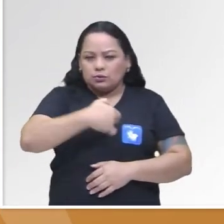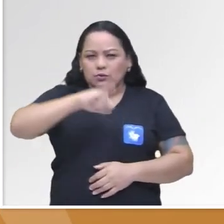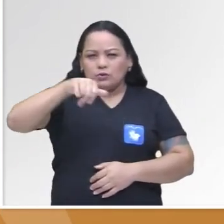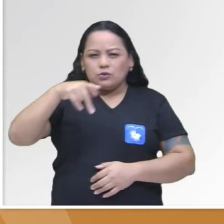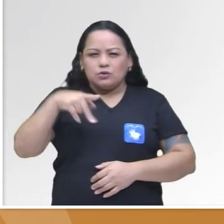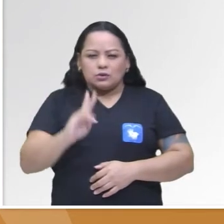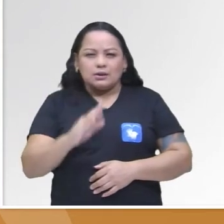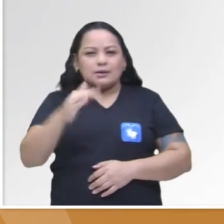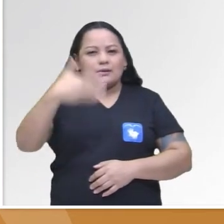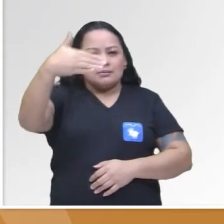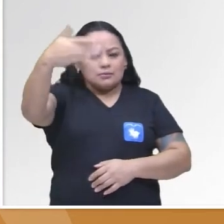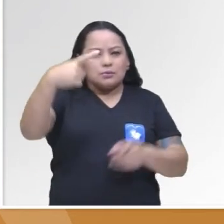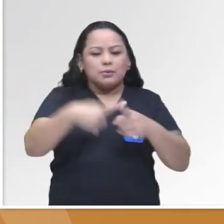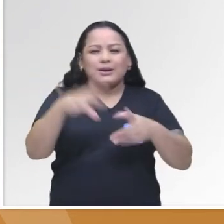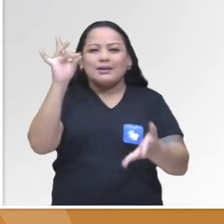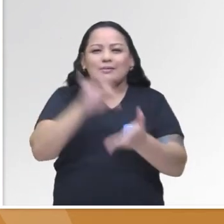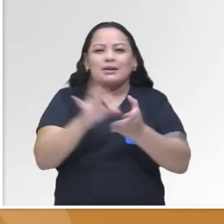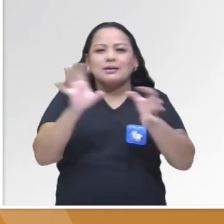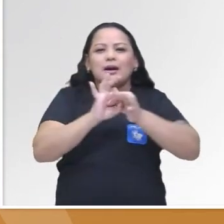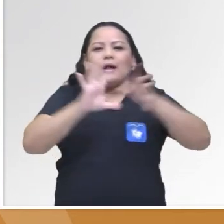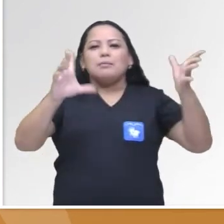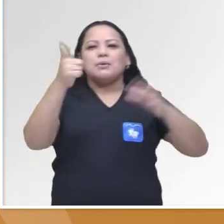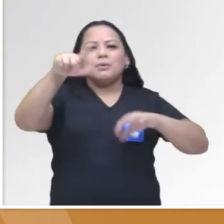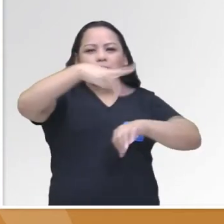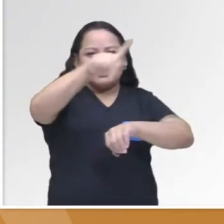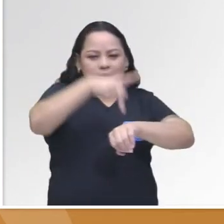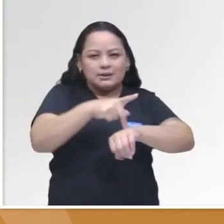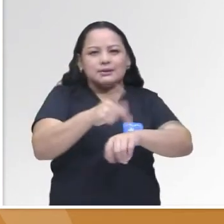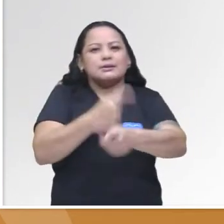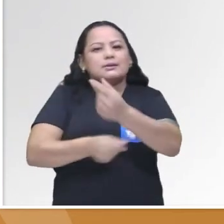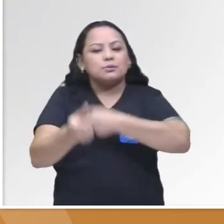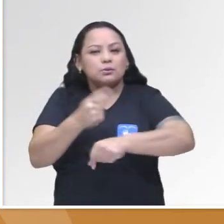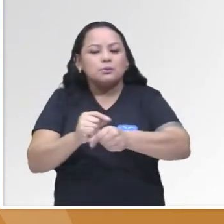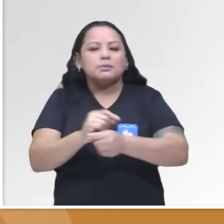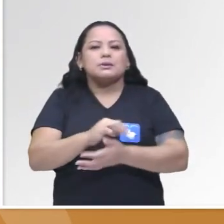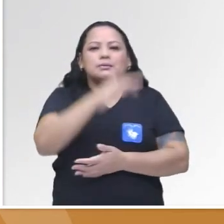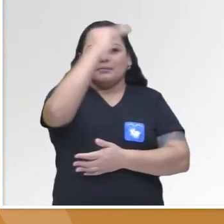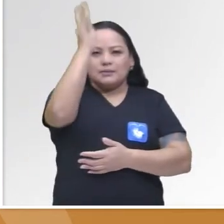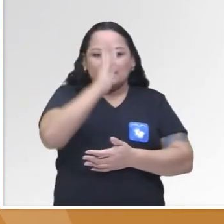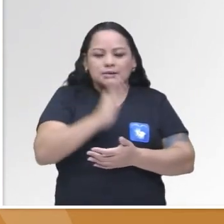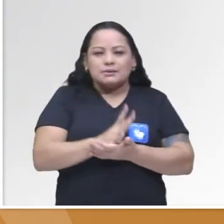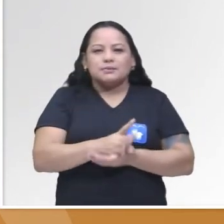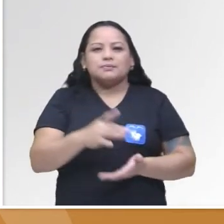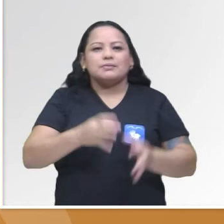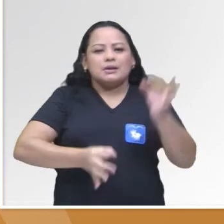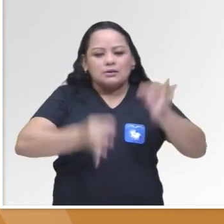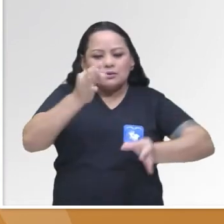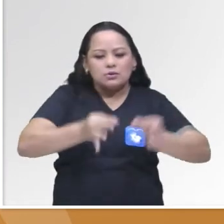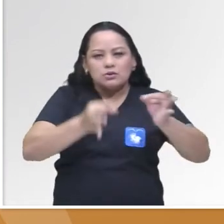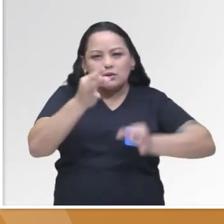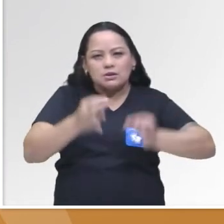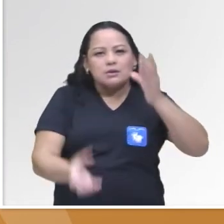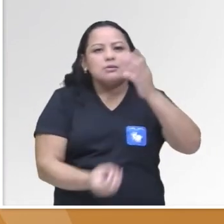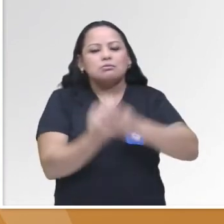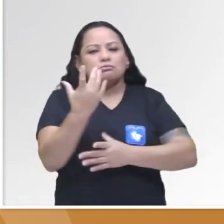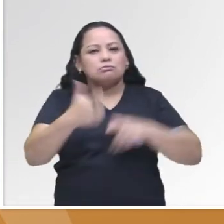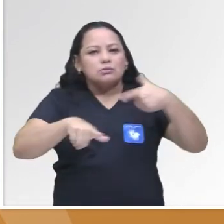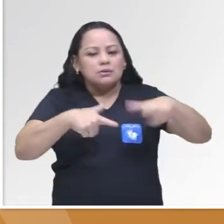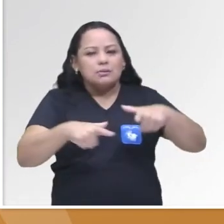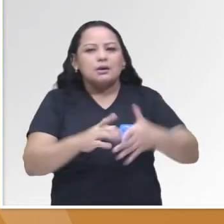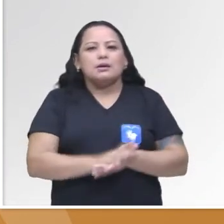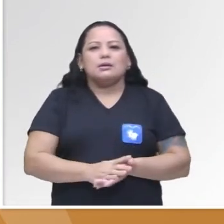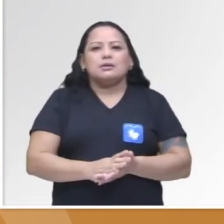à frente, onde ele vai, de fato, abrir o Brasil para o capital externo, ok? A criação da Justiça do Trabalho, a aprovação dos